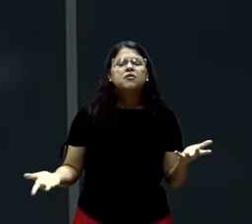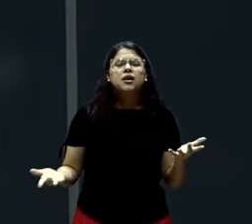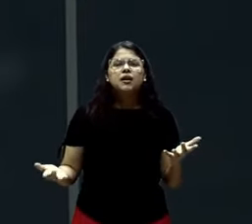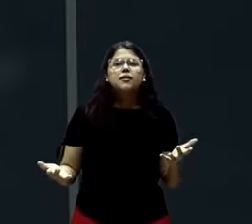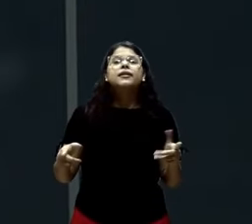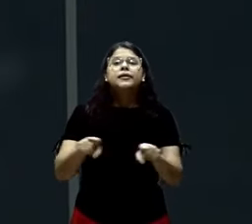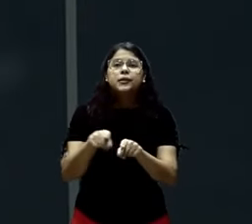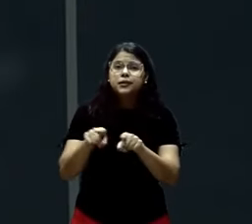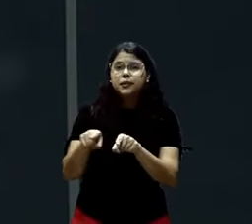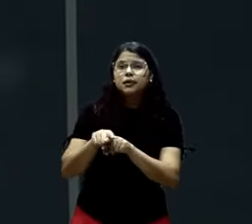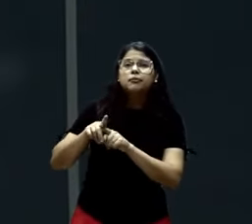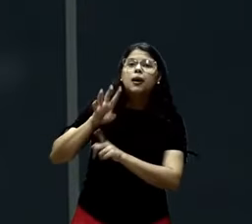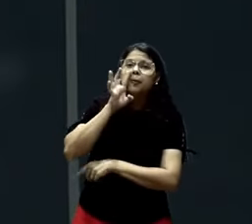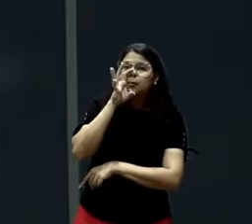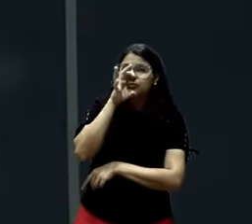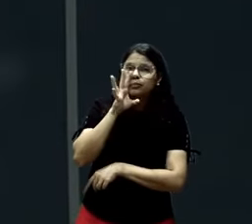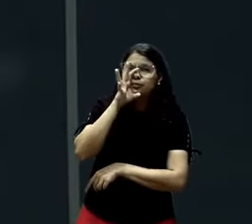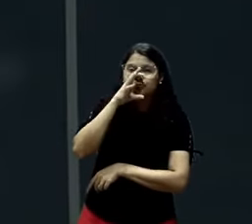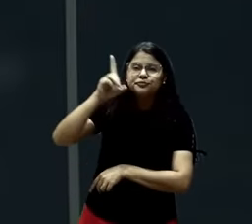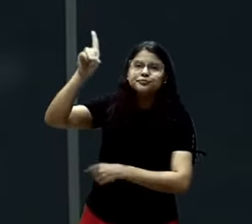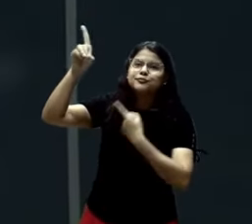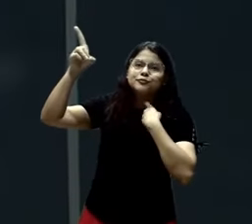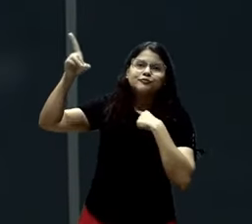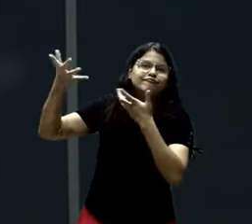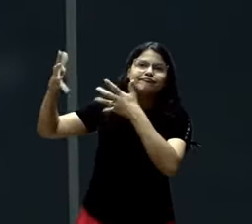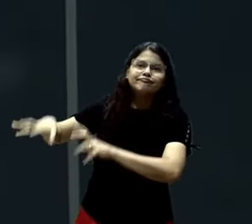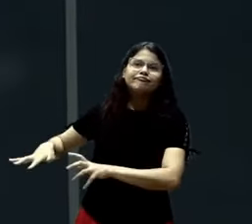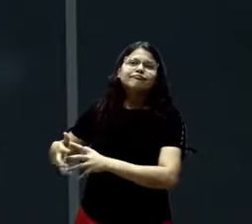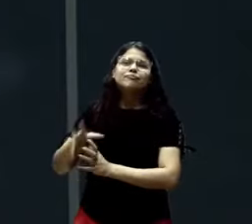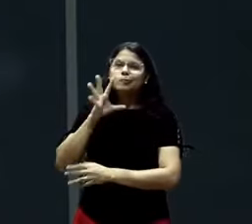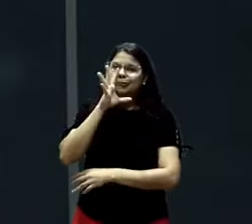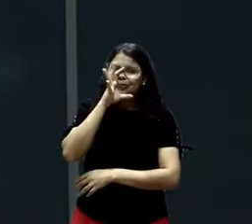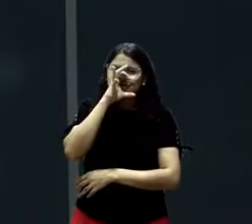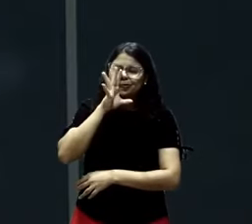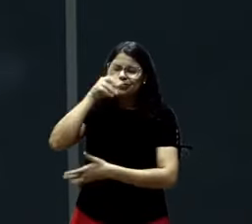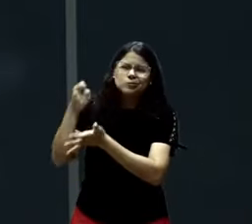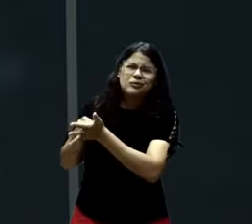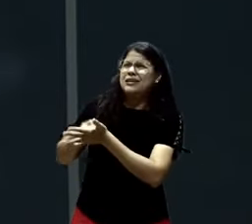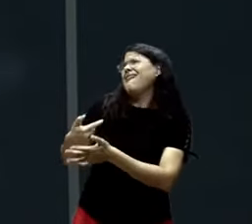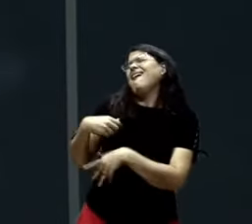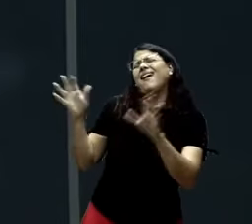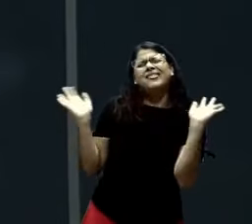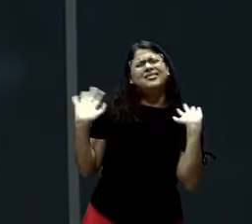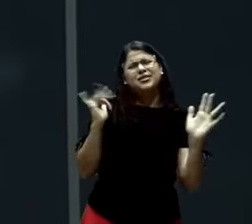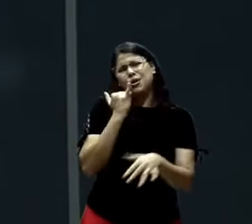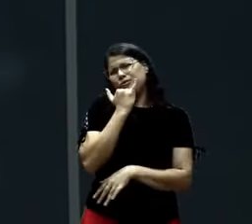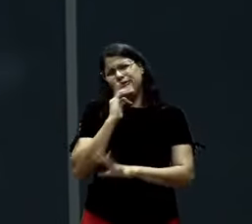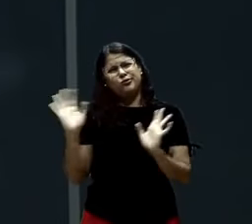resistiram à vontade de Deus, que deram desculpas